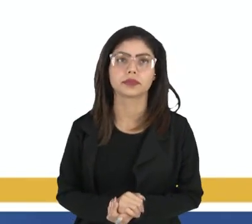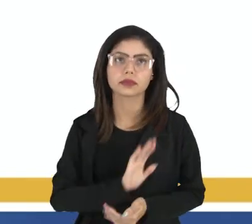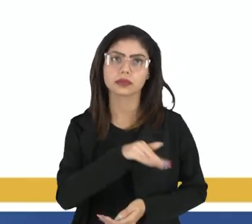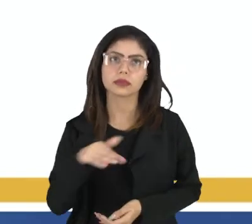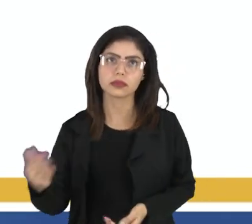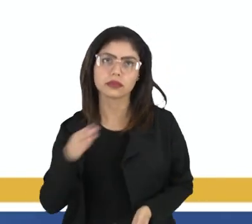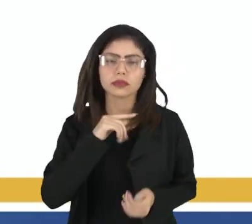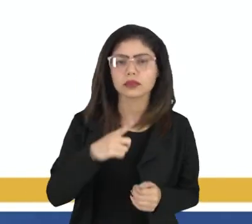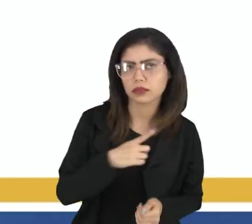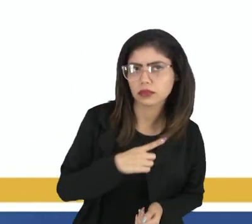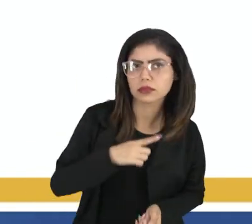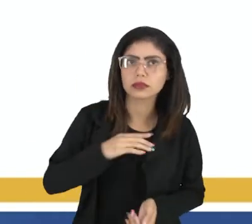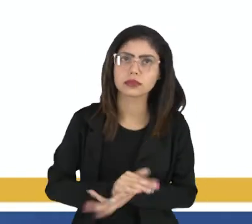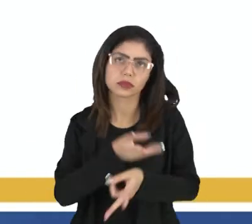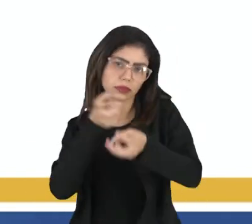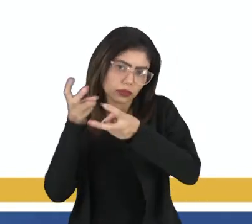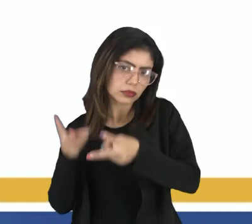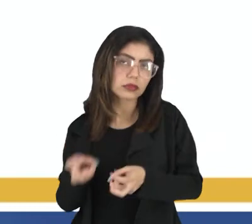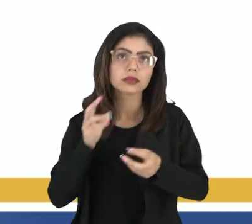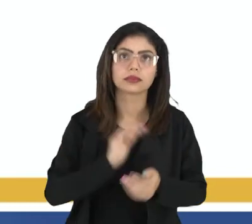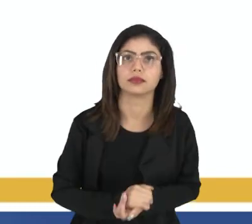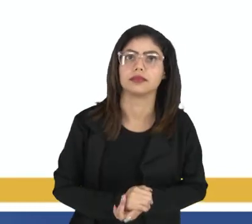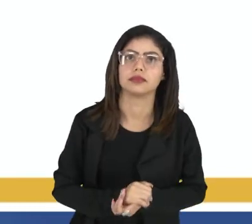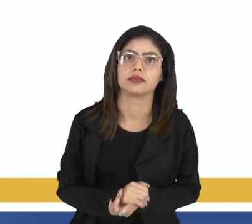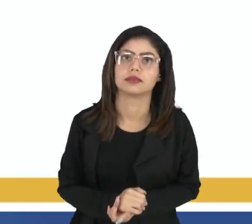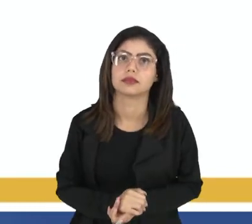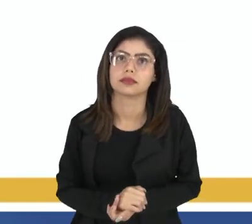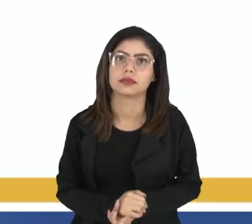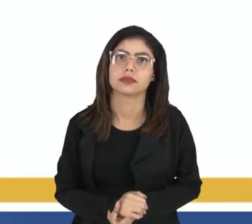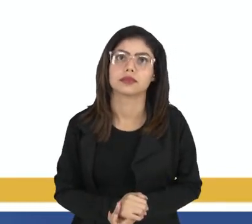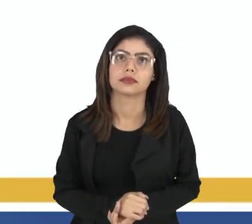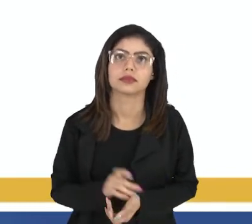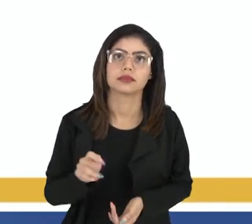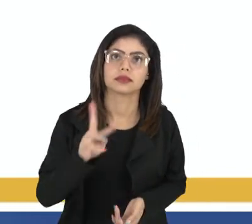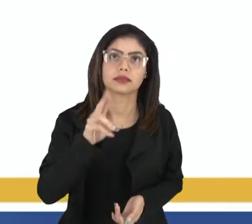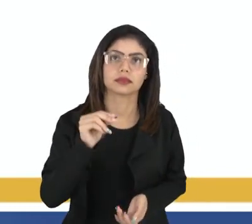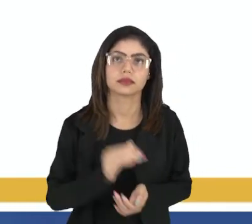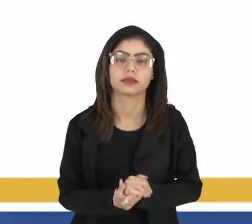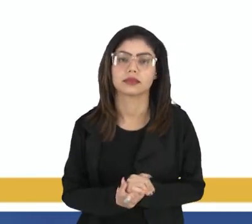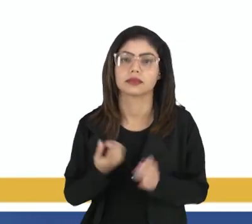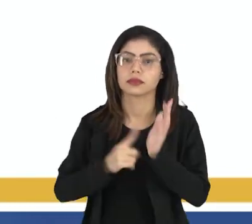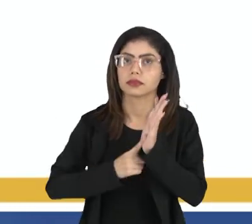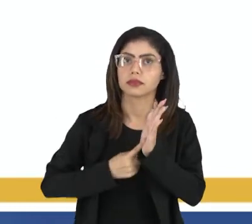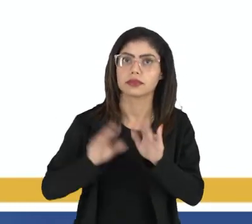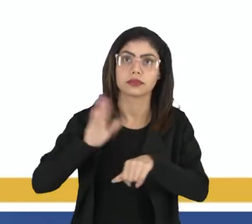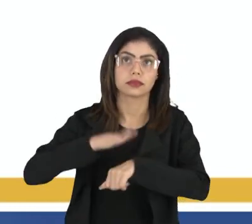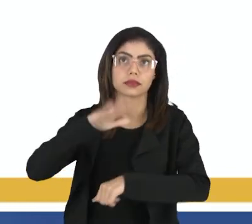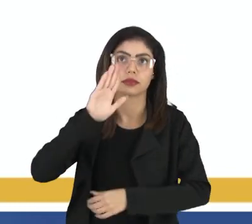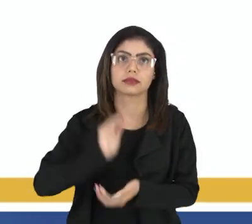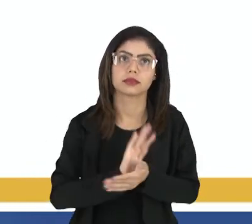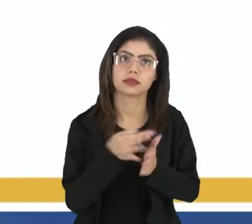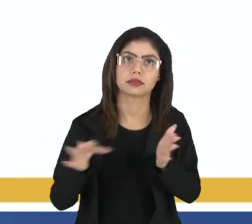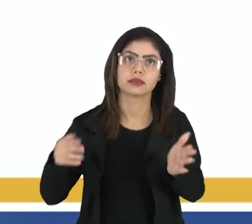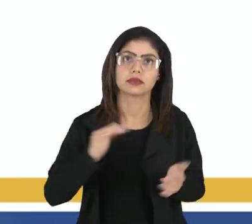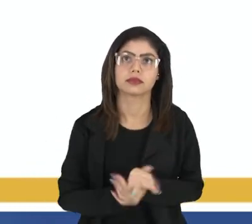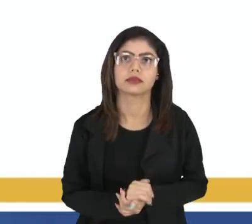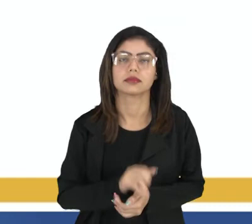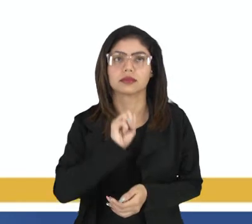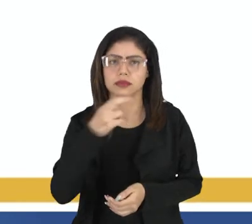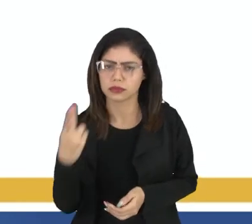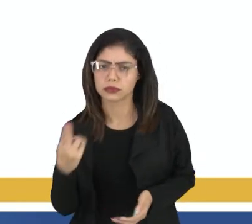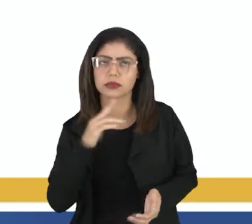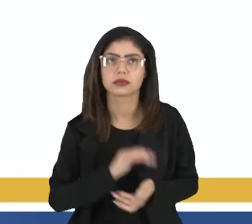Quando isso ocorre, perceba que, nesse caso, o vértice é o ponto máximo da função,